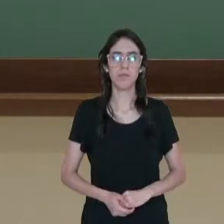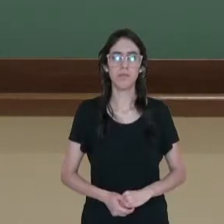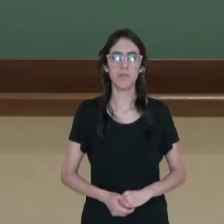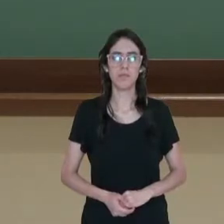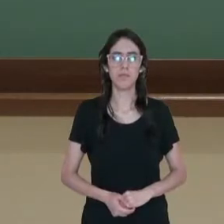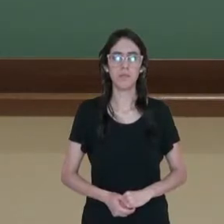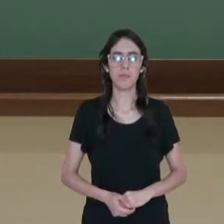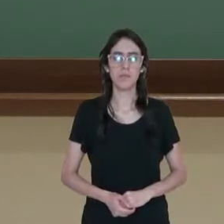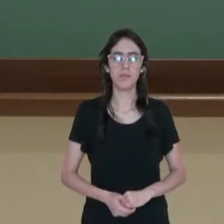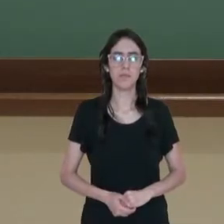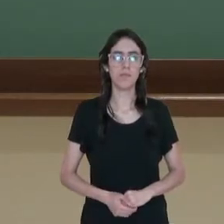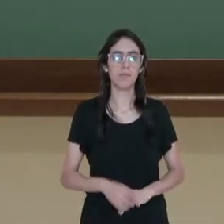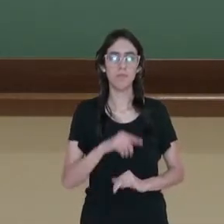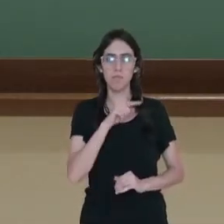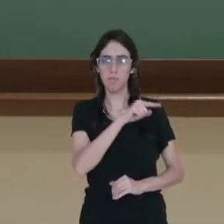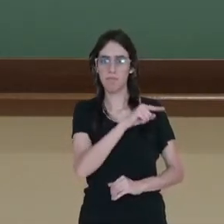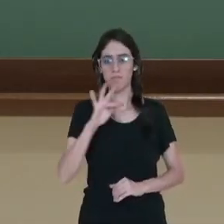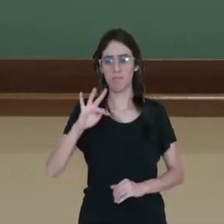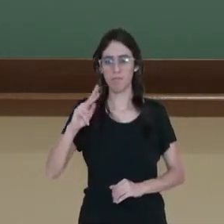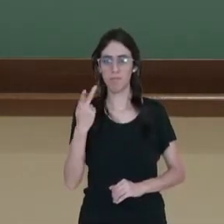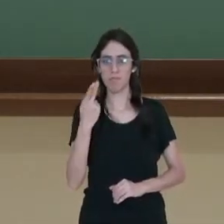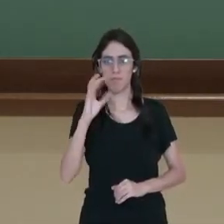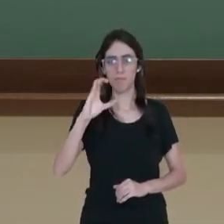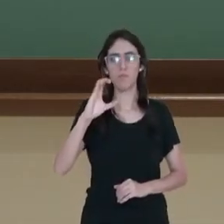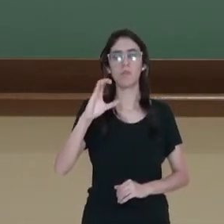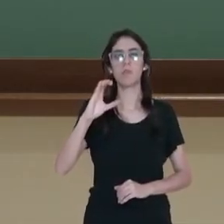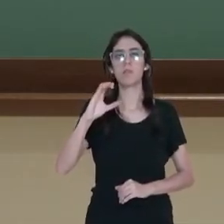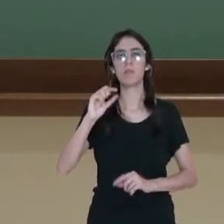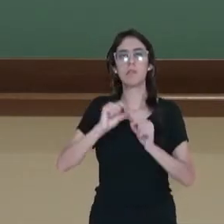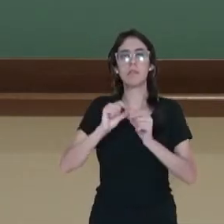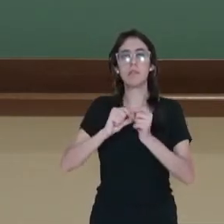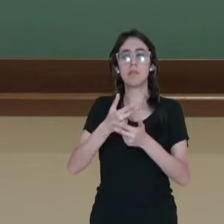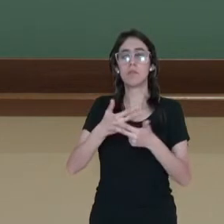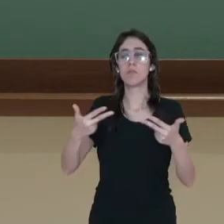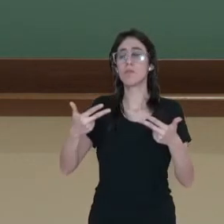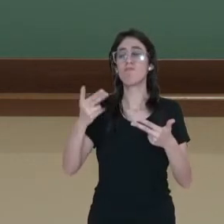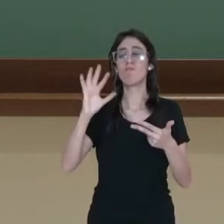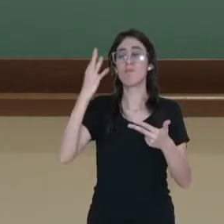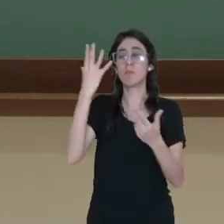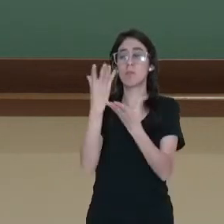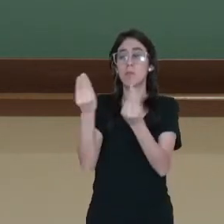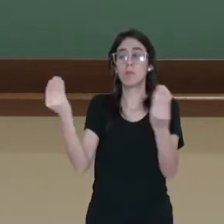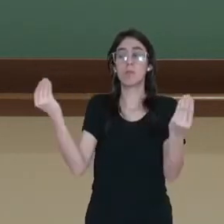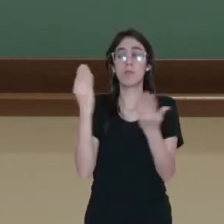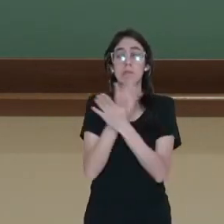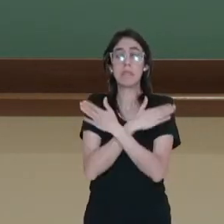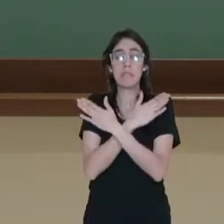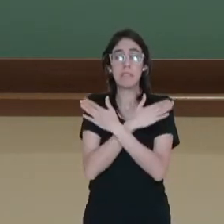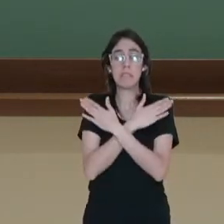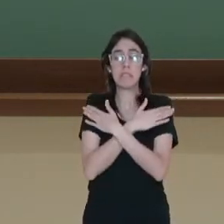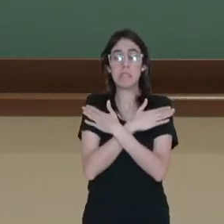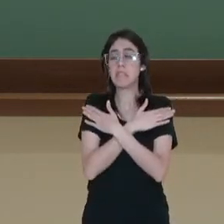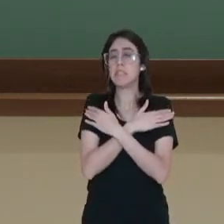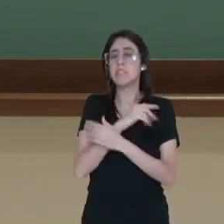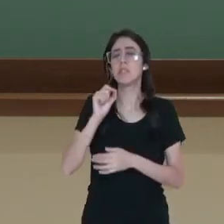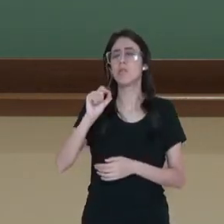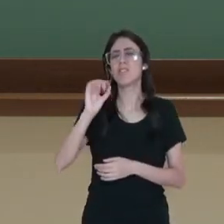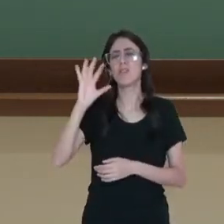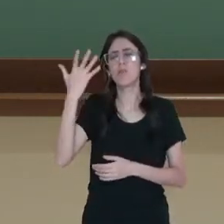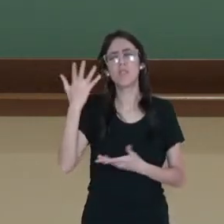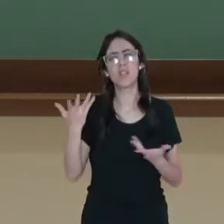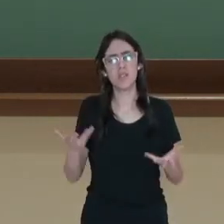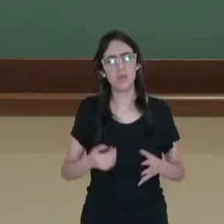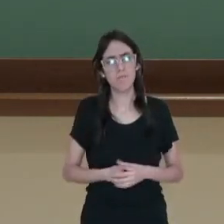Ações do governo que podem ter contribuído para o aumento do desemprego durante o segundo mandato de Fernando Henrique Cardoso.